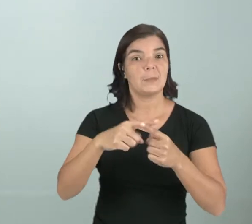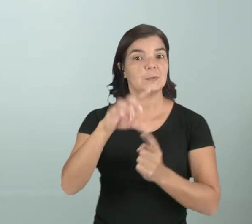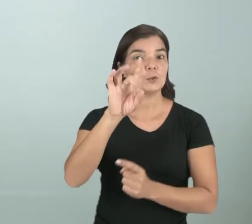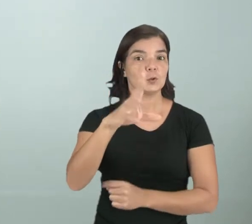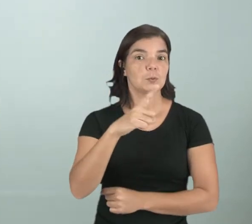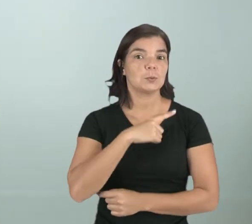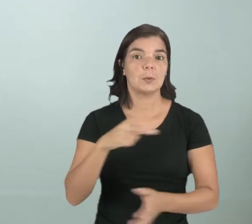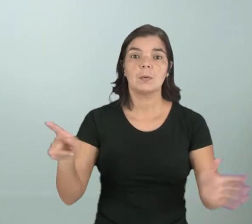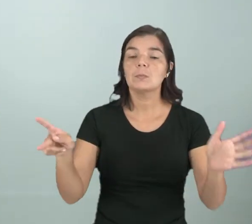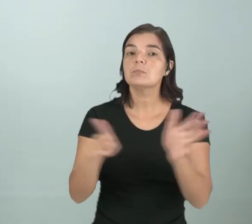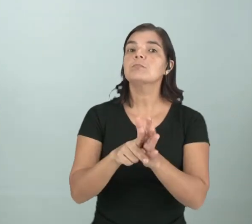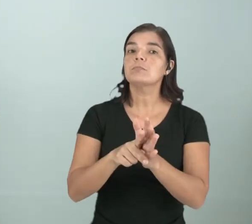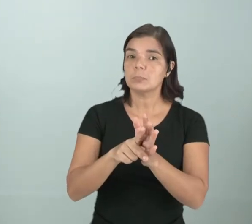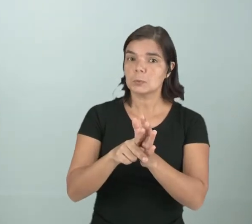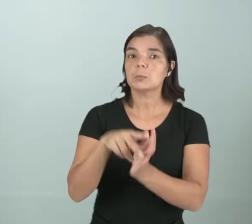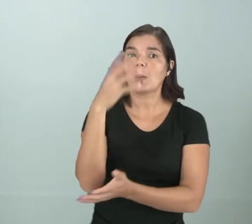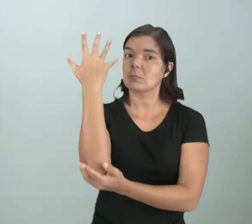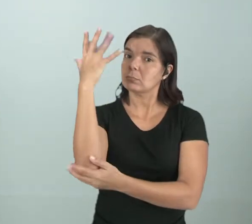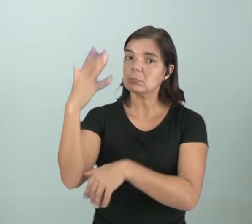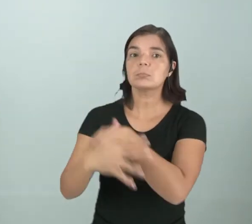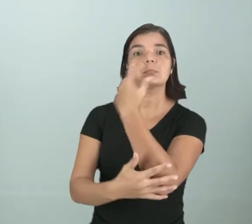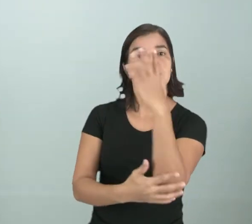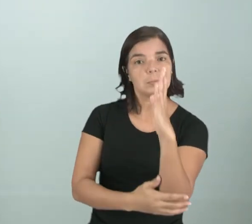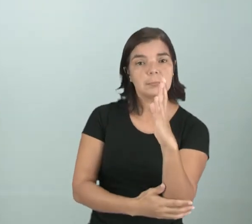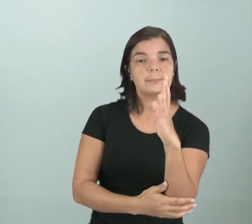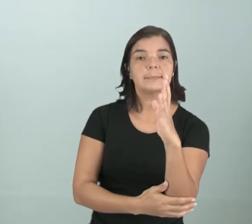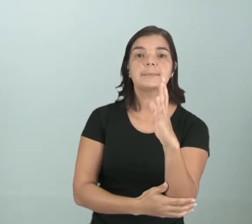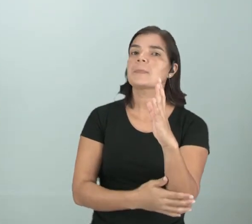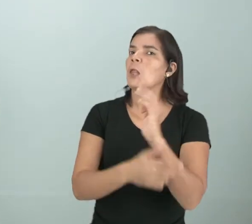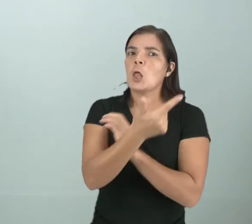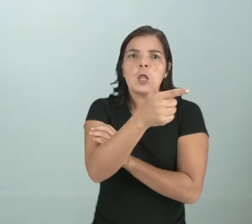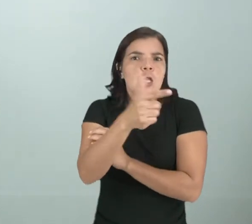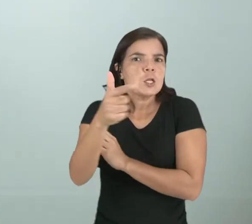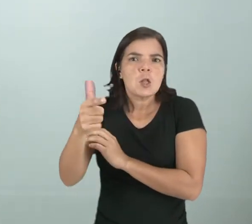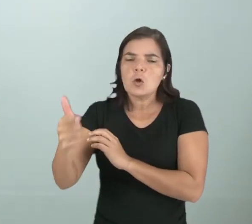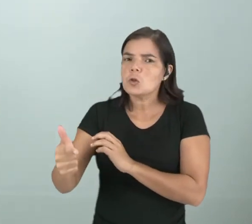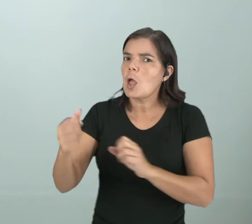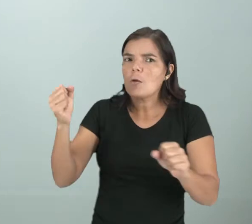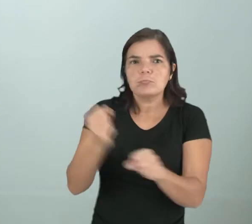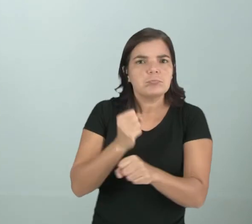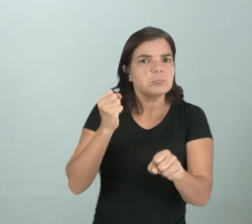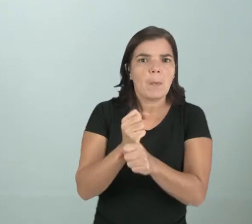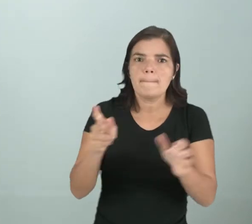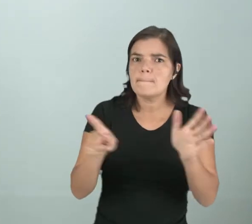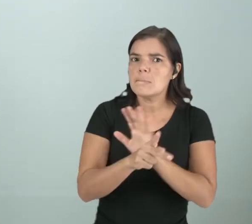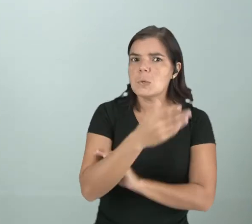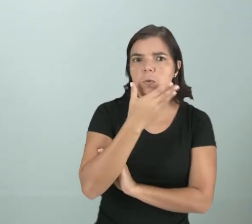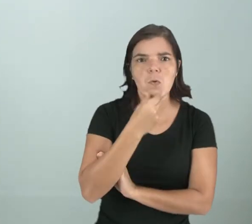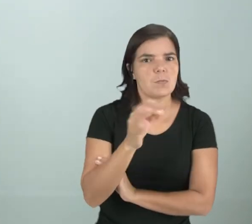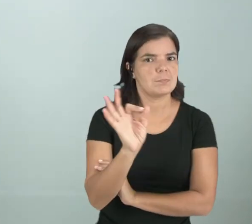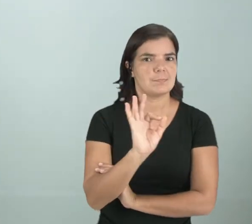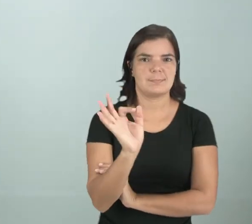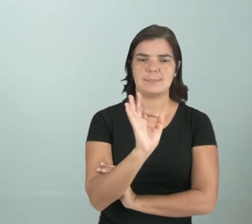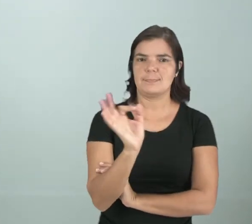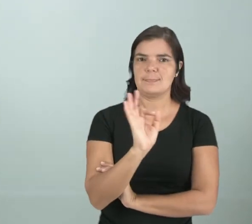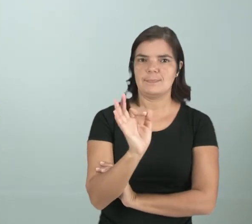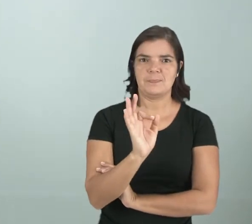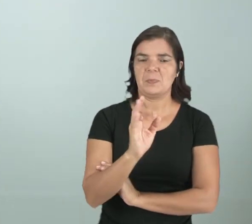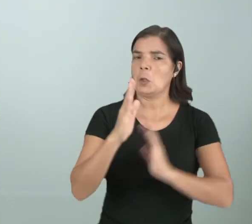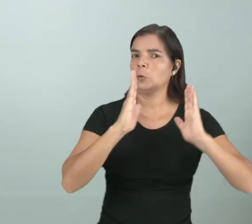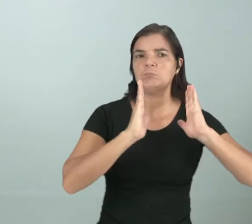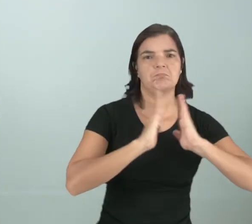tem elementos construídos pela própria natureza. Não tem outras construções feitas pelo homem. Não